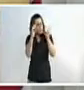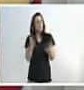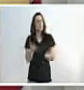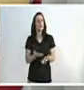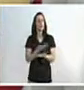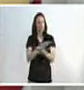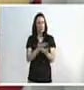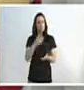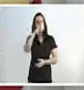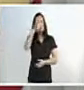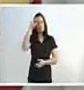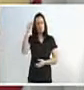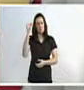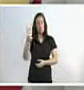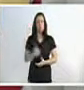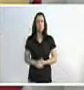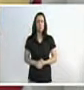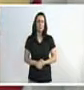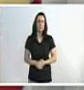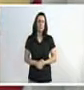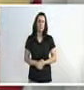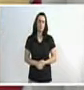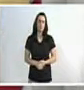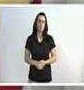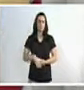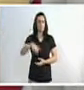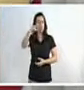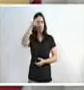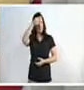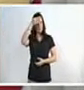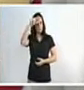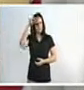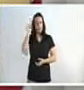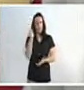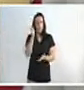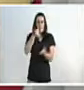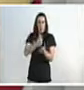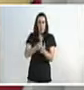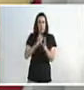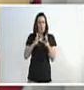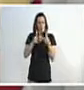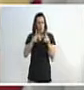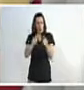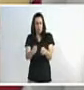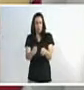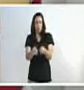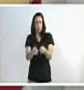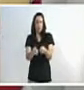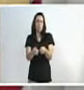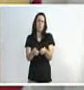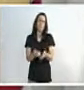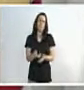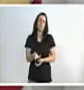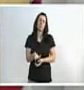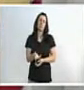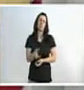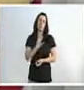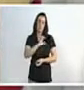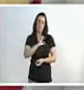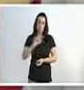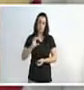uma sugestão ao Executivo. O Executivo paga para todos os cargos em comissão, quase